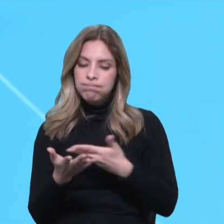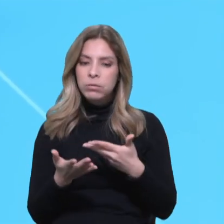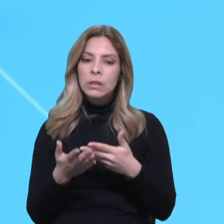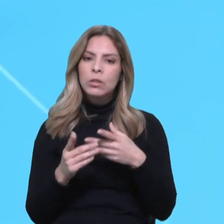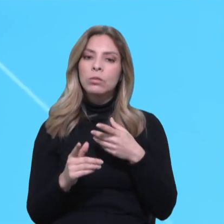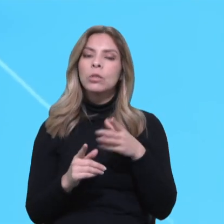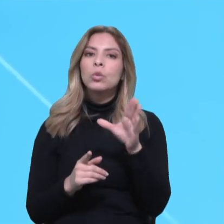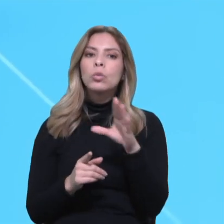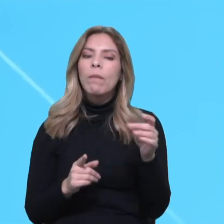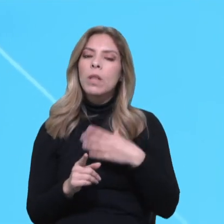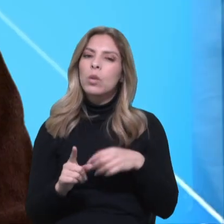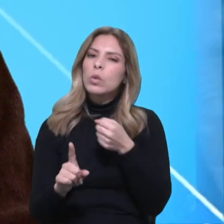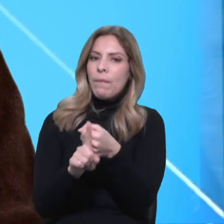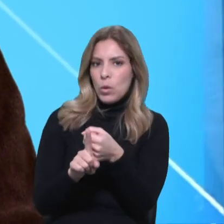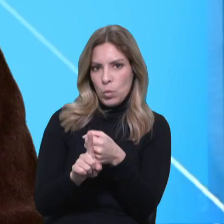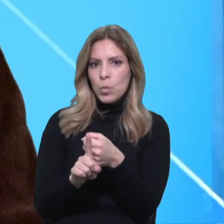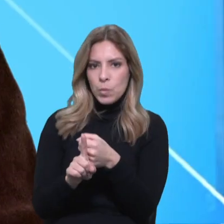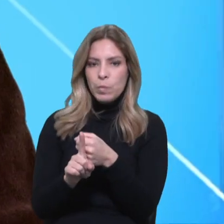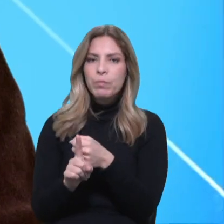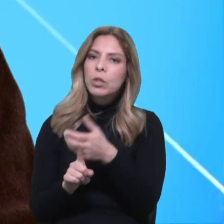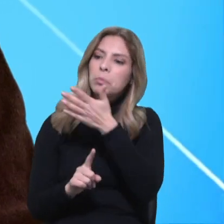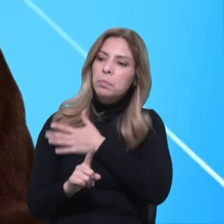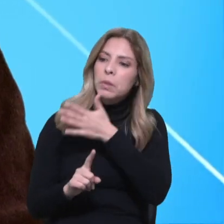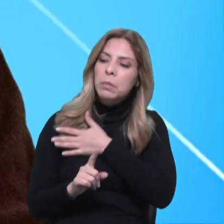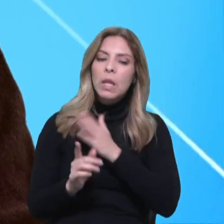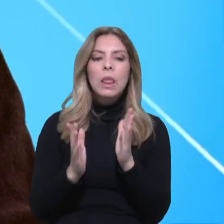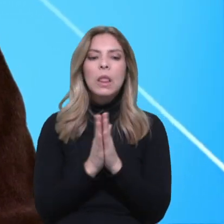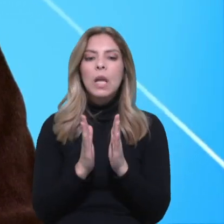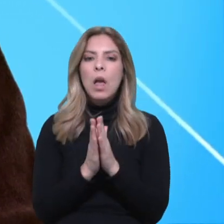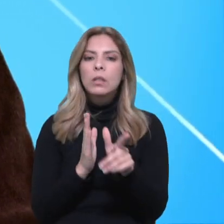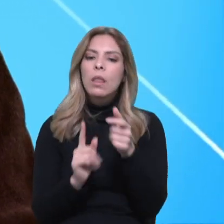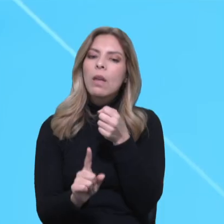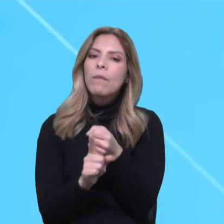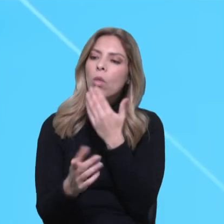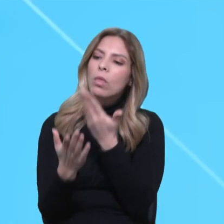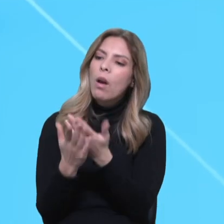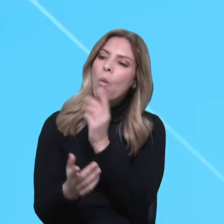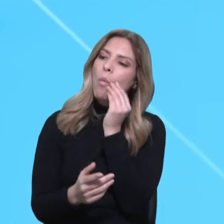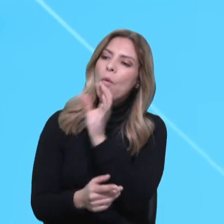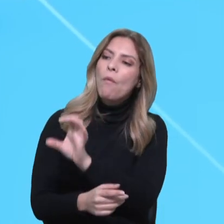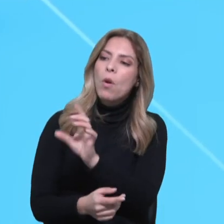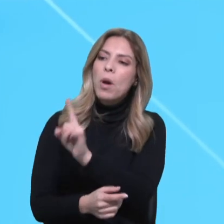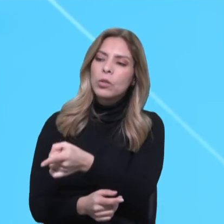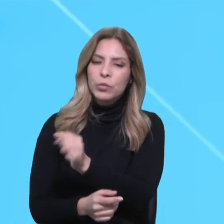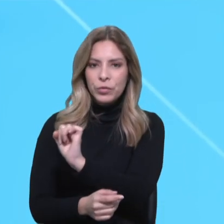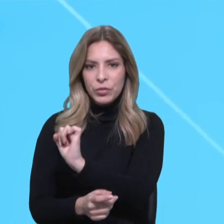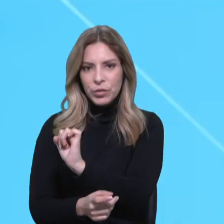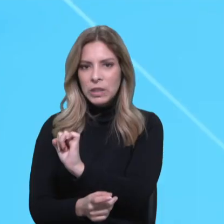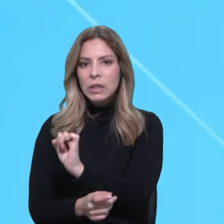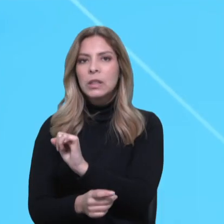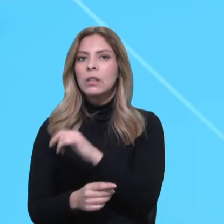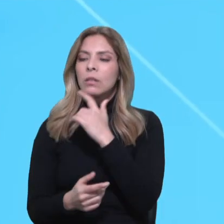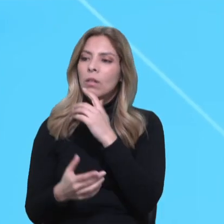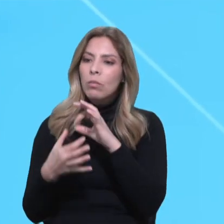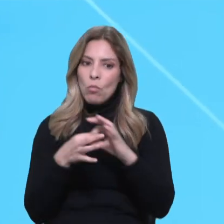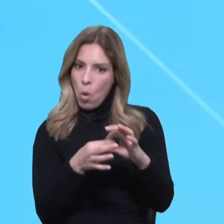desafiava-o a ajudar-nos a perceber como é que a Igreja também o desafia a si. Neste conhecimento mais profundo, nesta colaboração que vão estendendo,